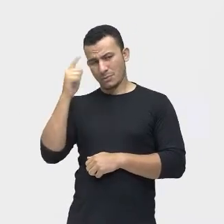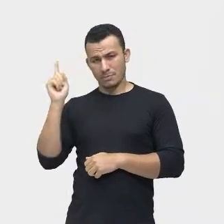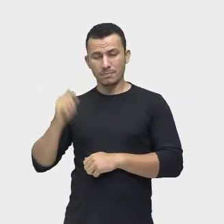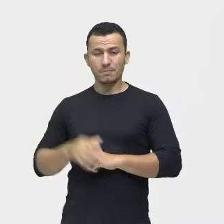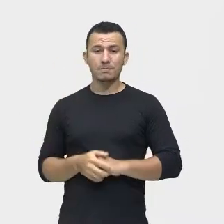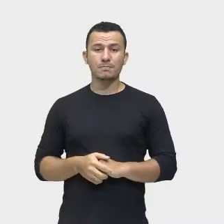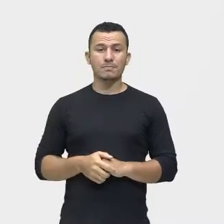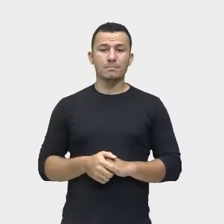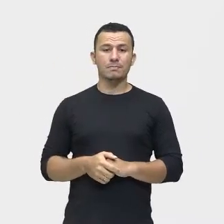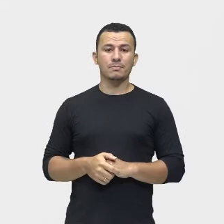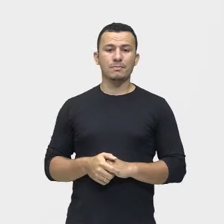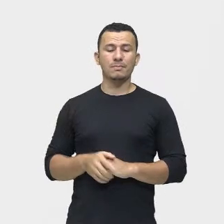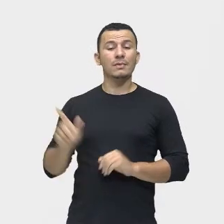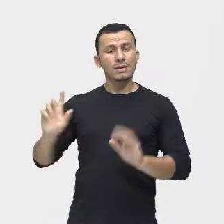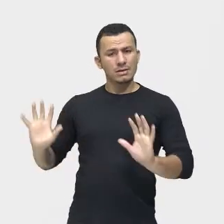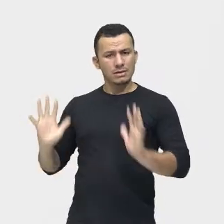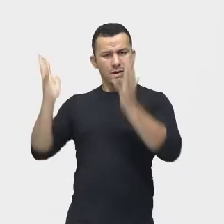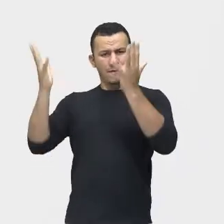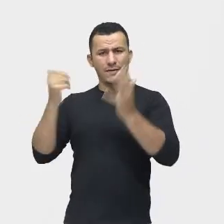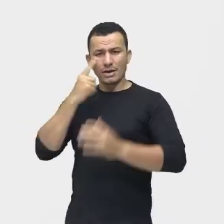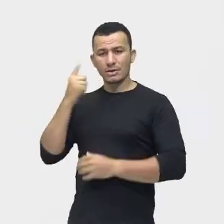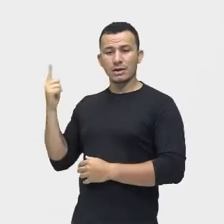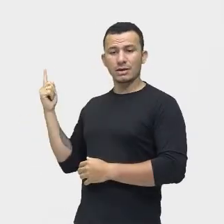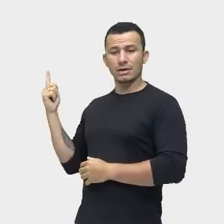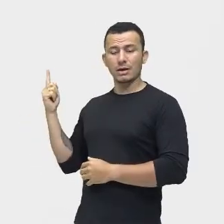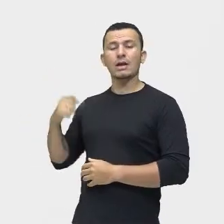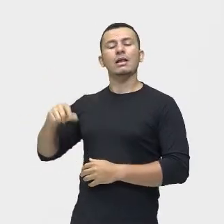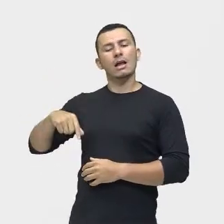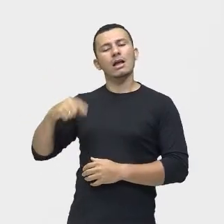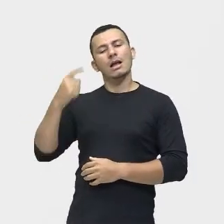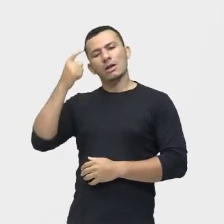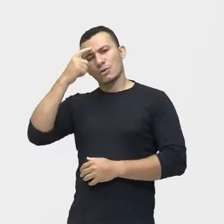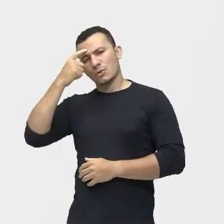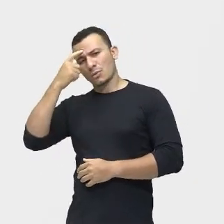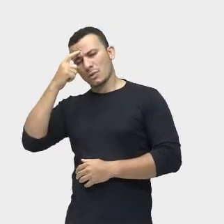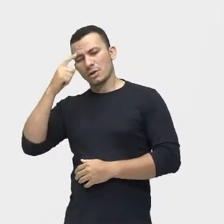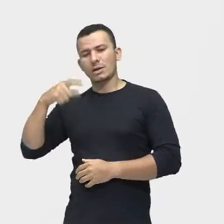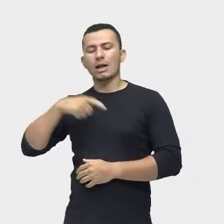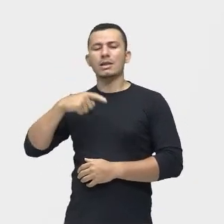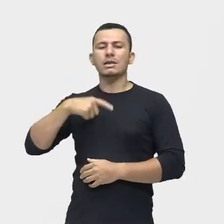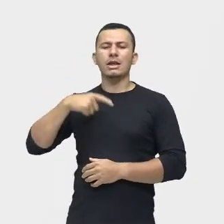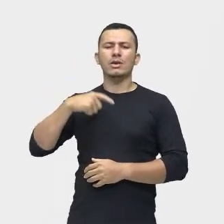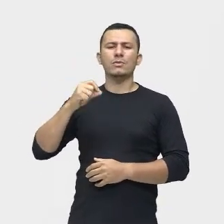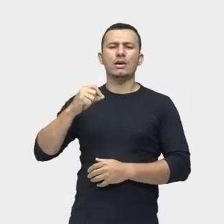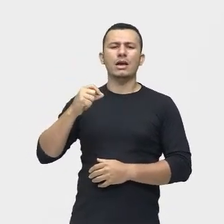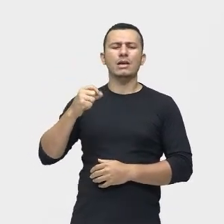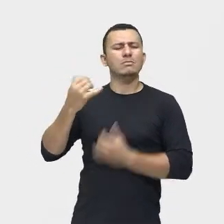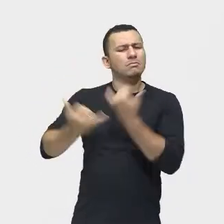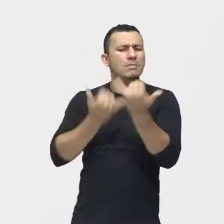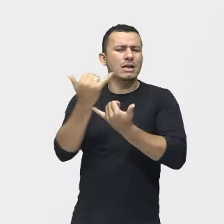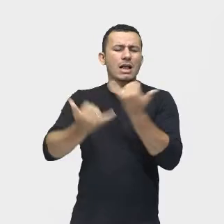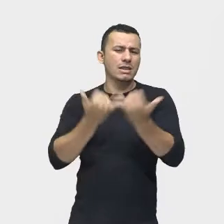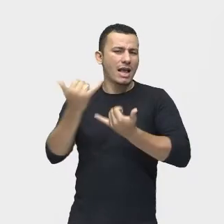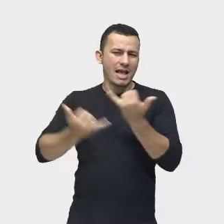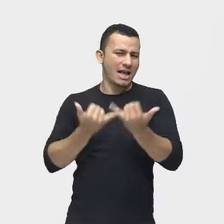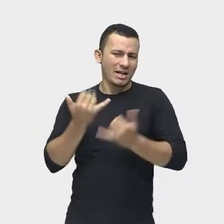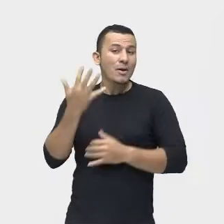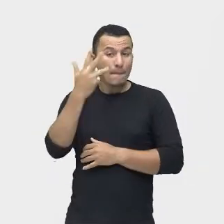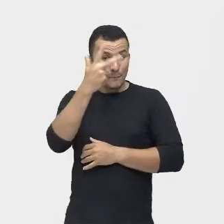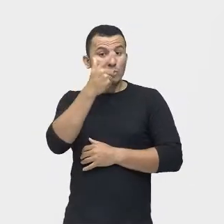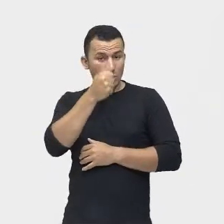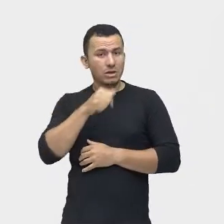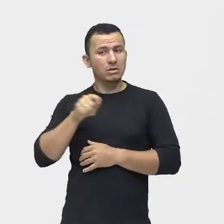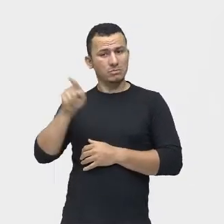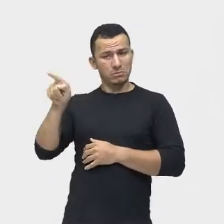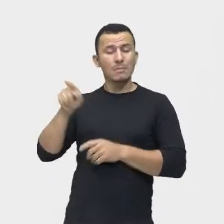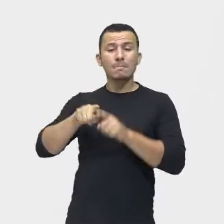um festival onde os hinduístas jogam sobre si numa brincadeira muito bonita, mas que para